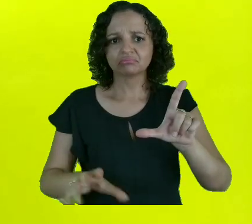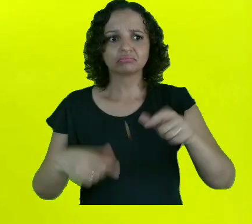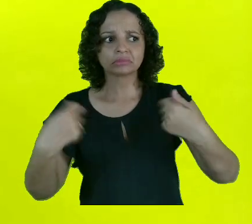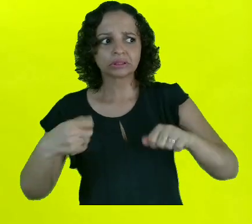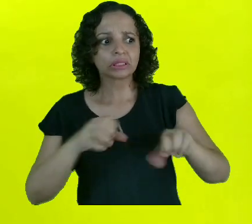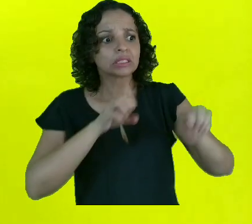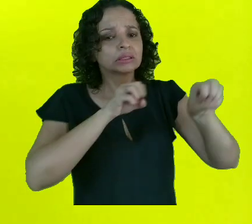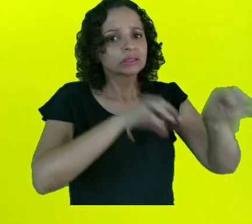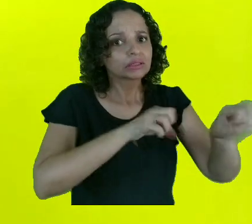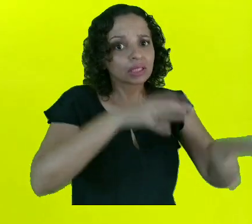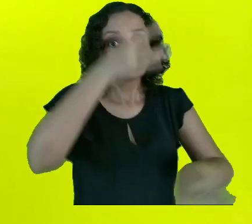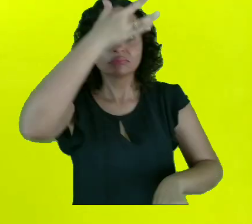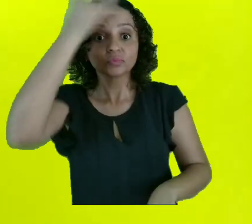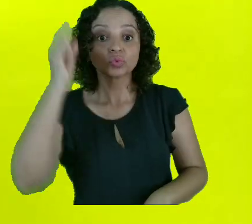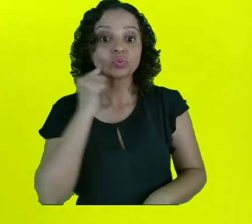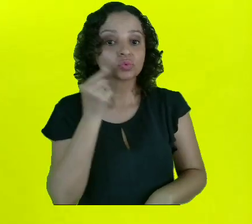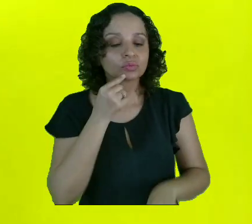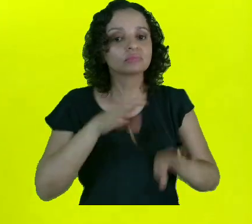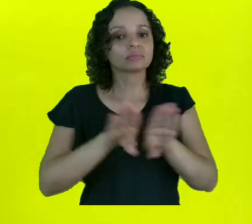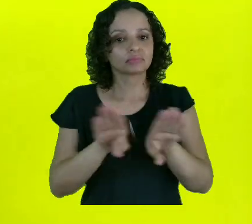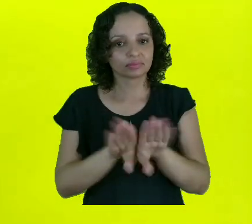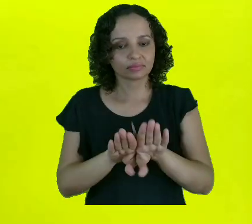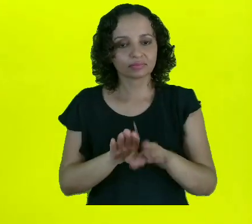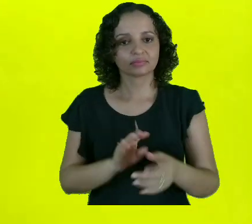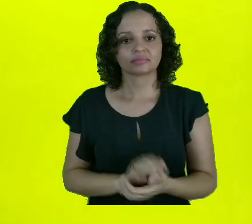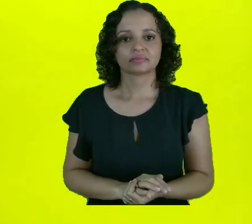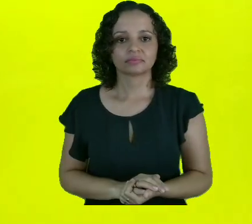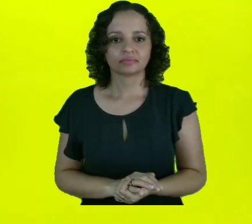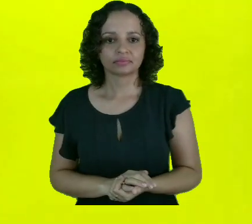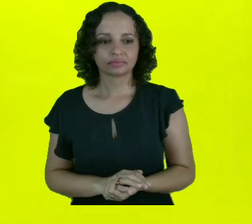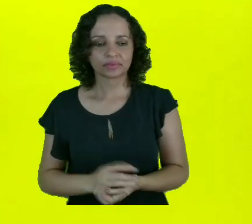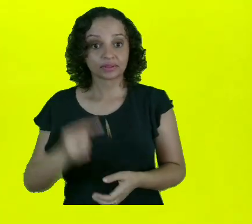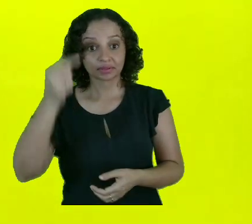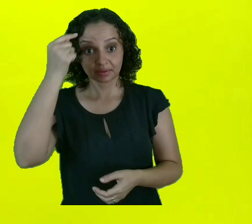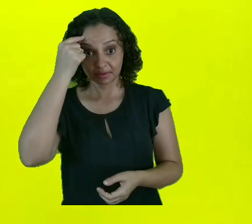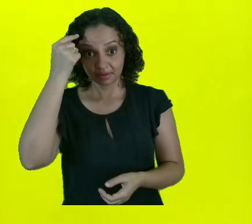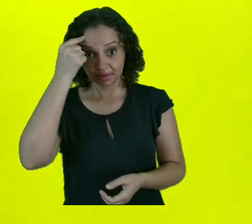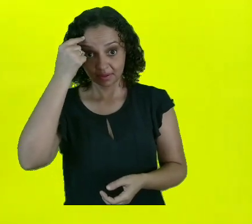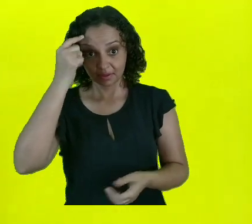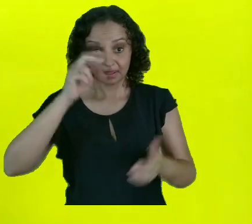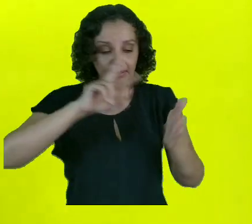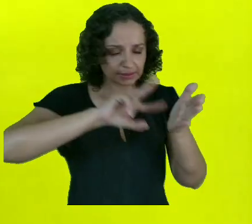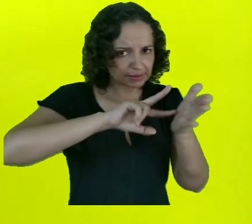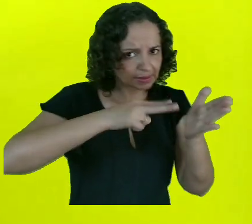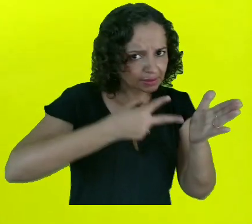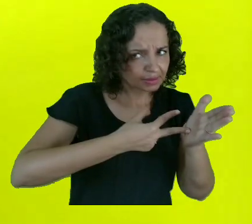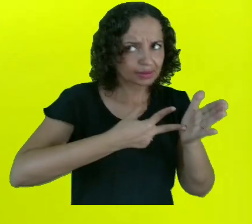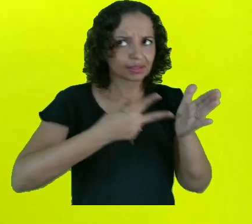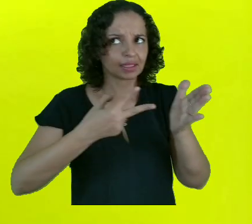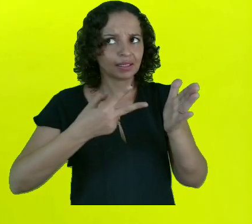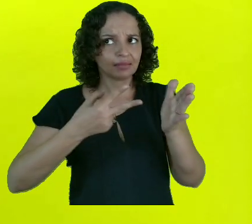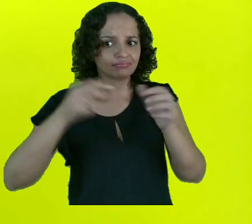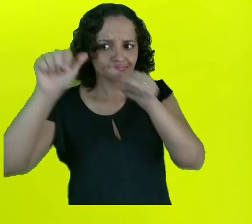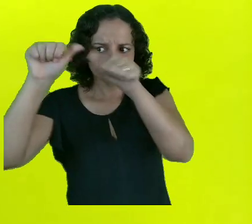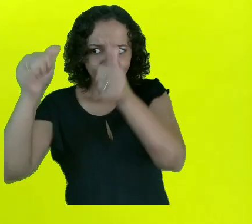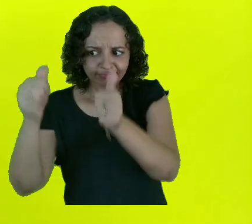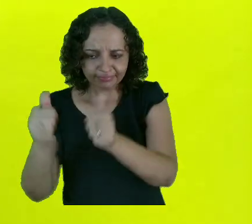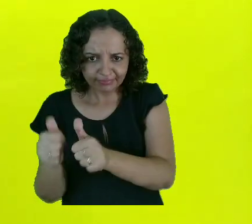algum aluno surdo, ok? Mas vamos dar continuidade. Pensando lá no significado,